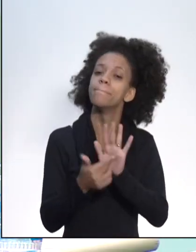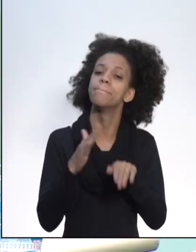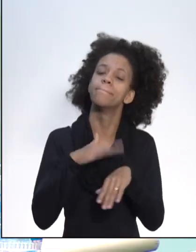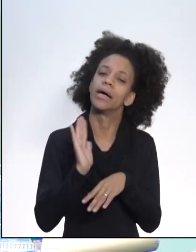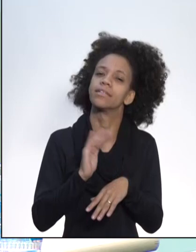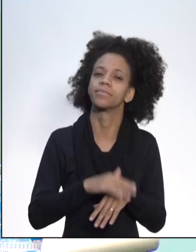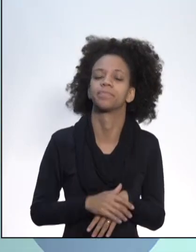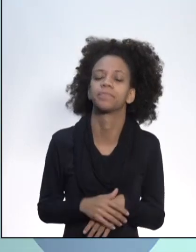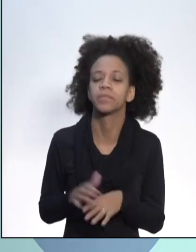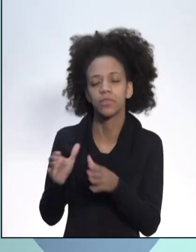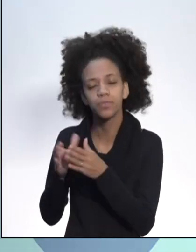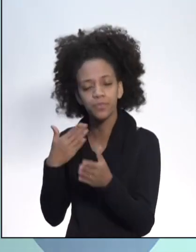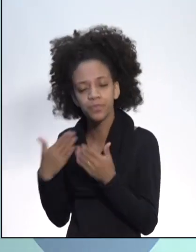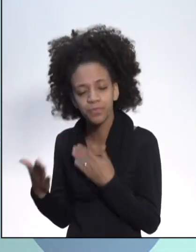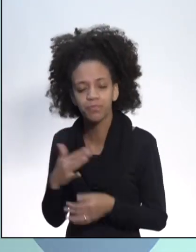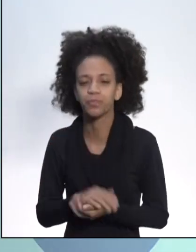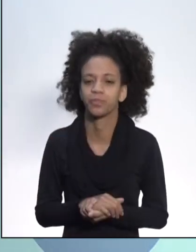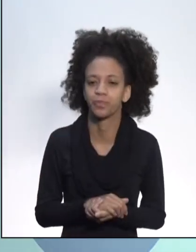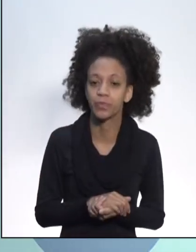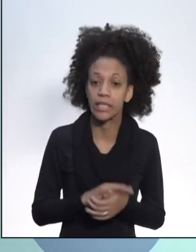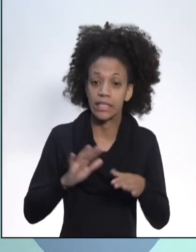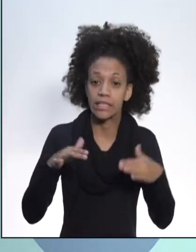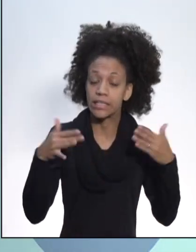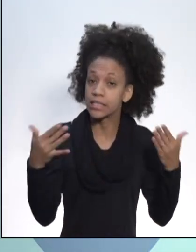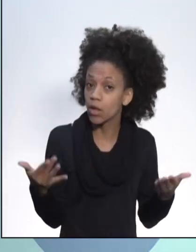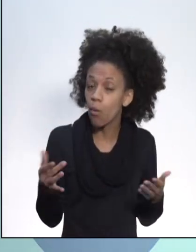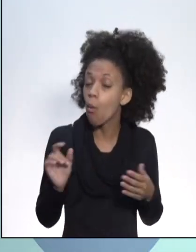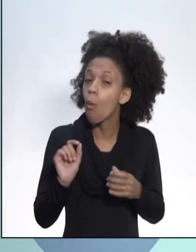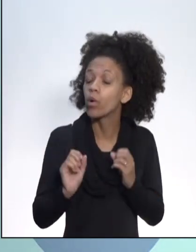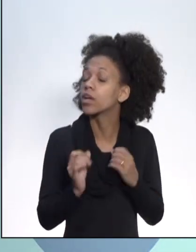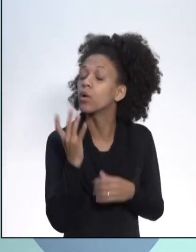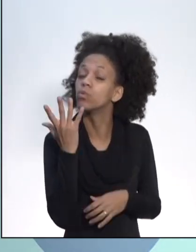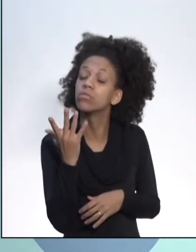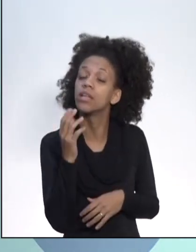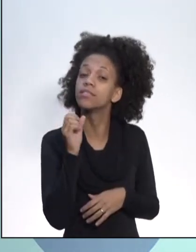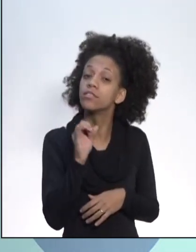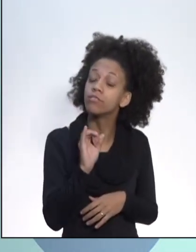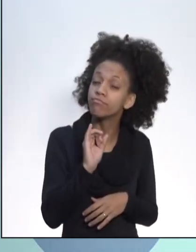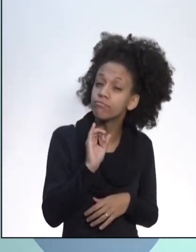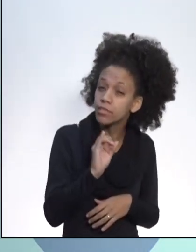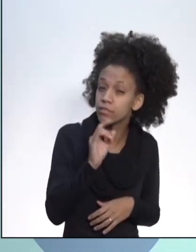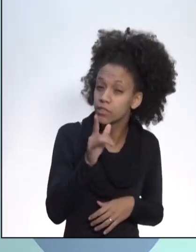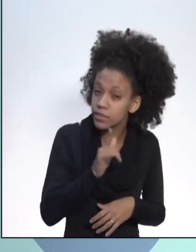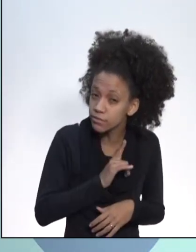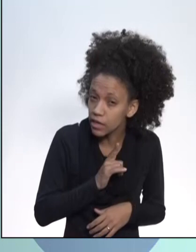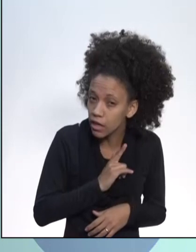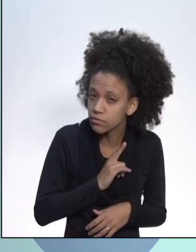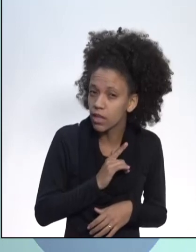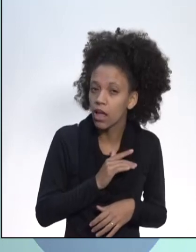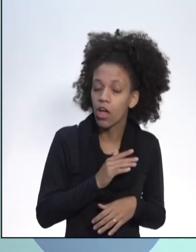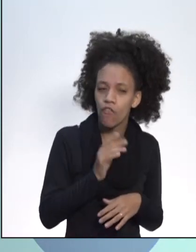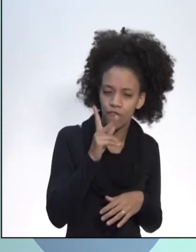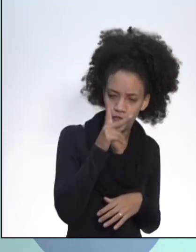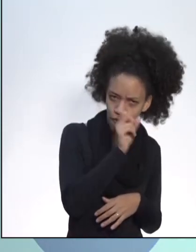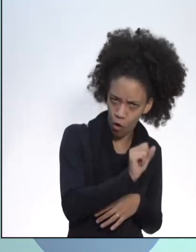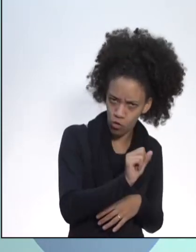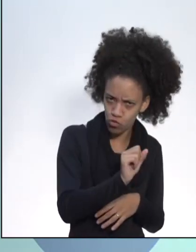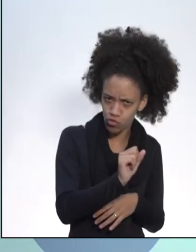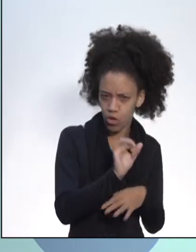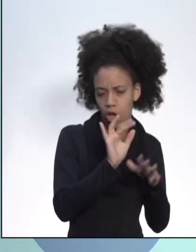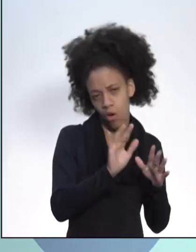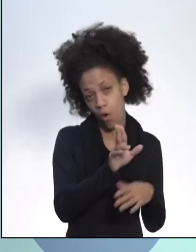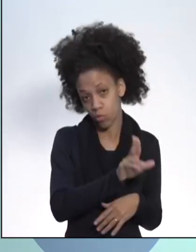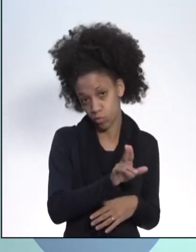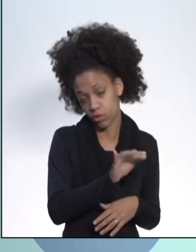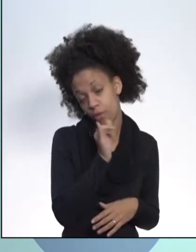chat. Bacana. Então, o que acontece? Já que vocês têm o que vocês têm de ponto forte, aí eu vou usar